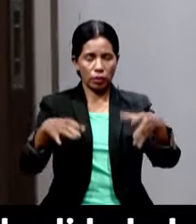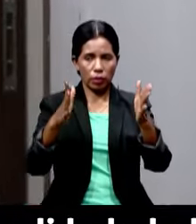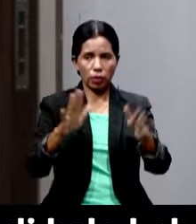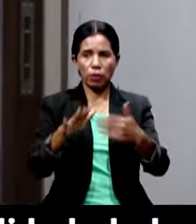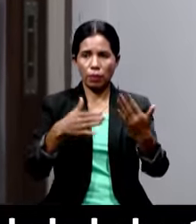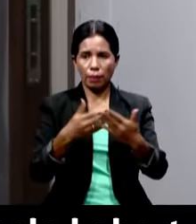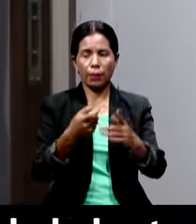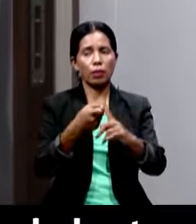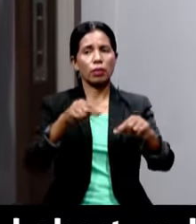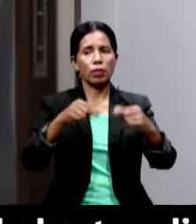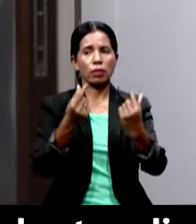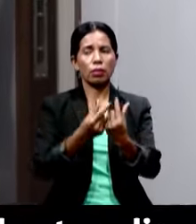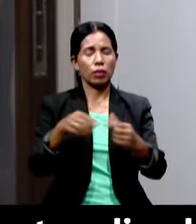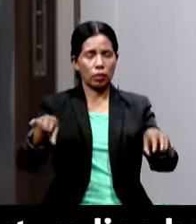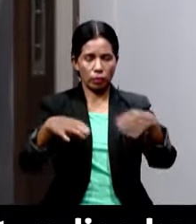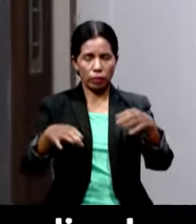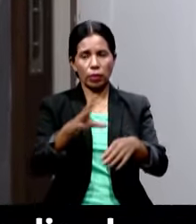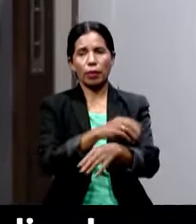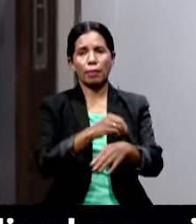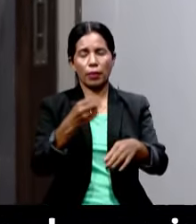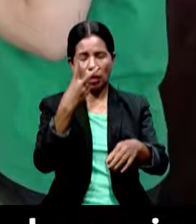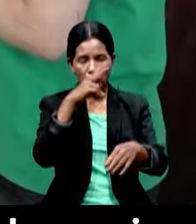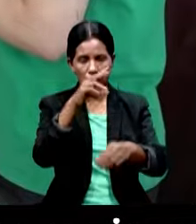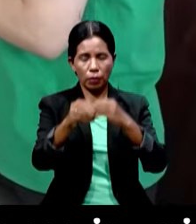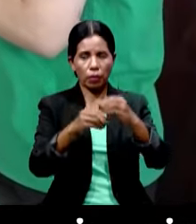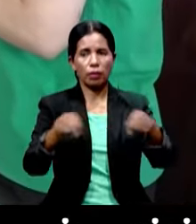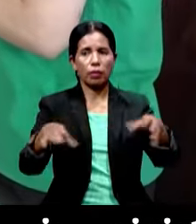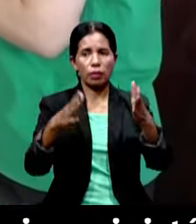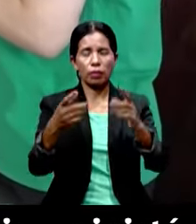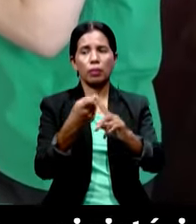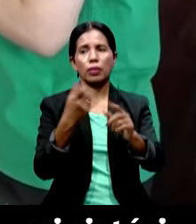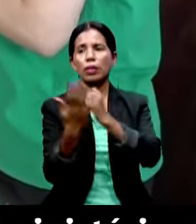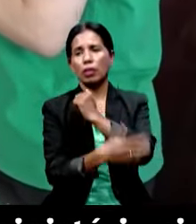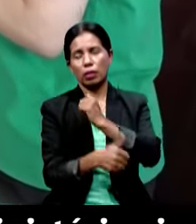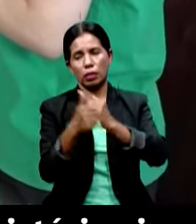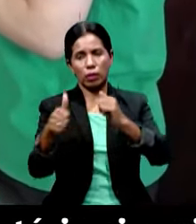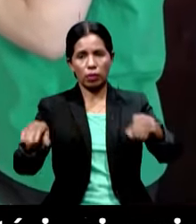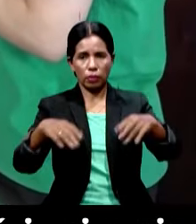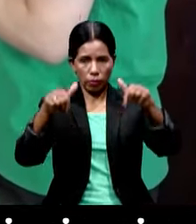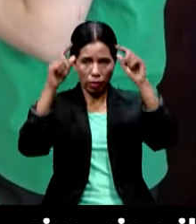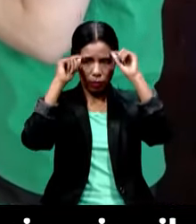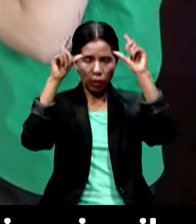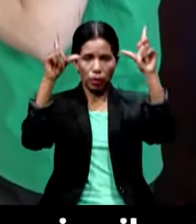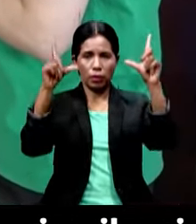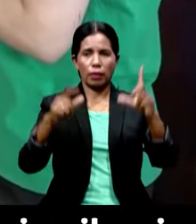no usi equipa serviço migração nian, toma conta ho di hare trabalhador estrangeiro nebe serviço e Timor-Leste.